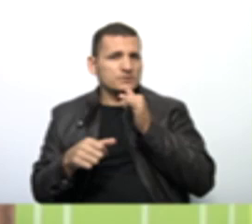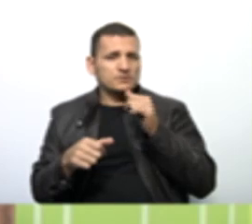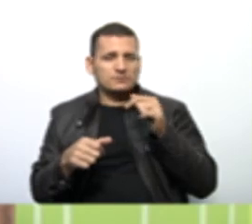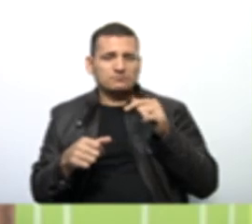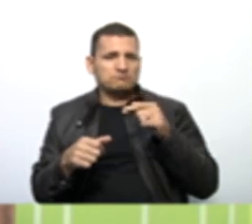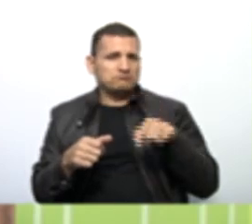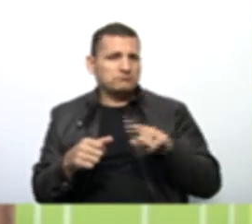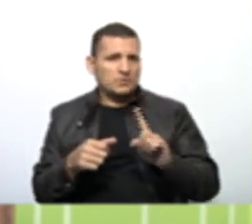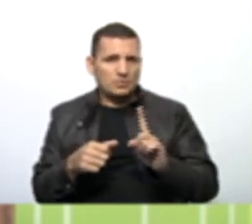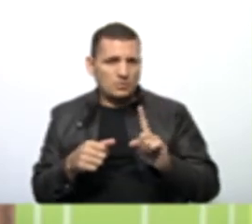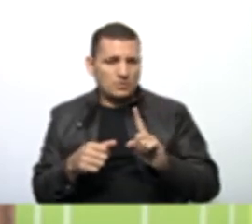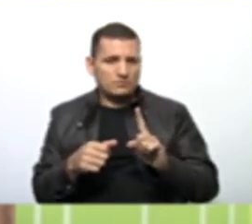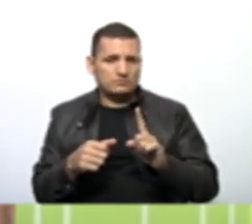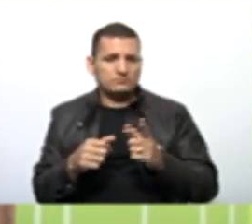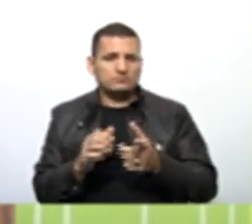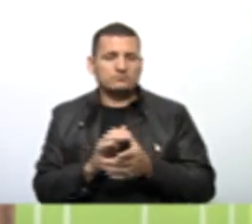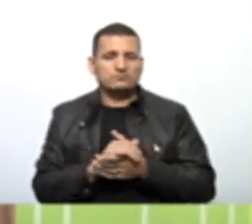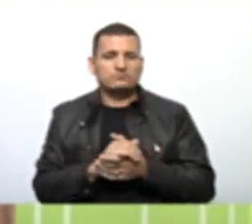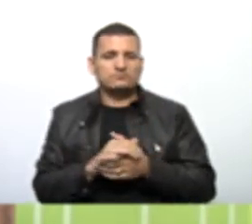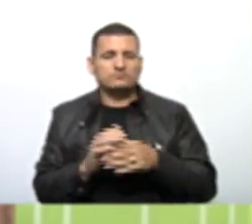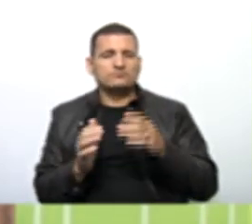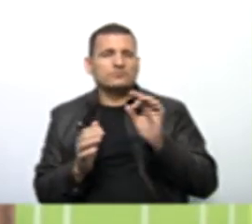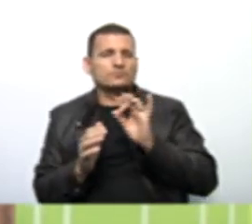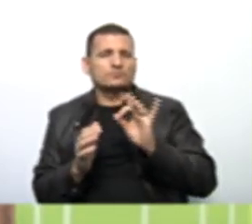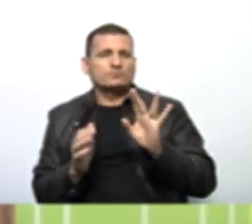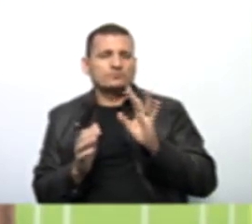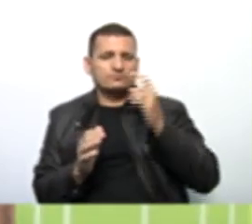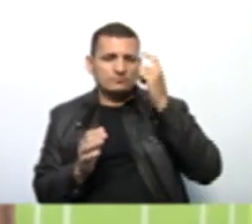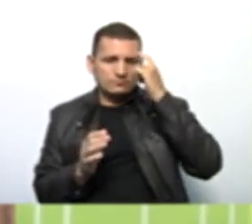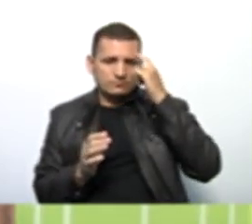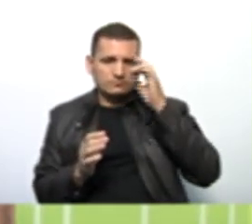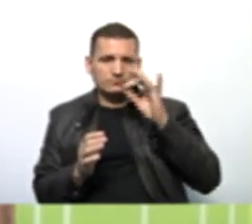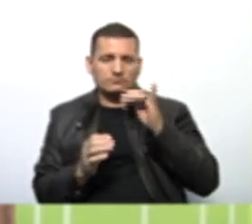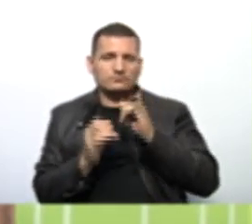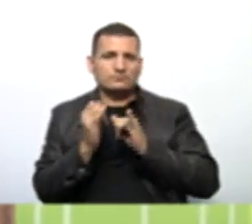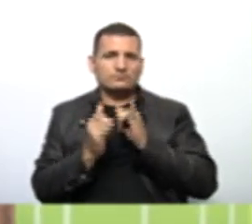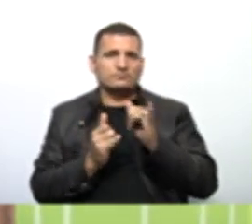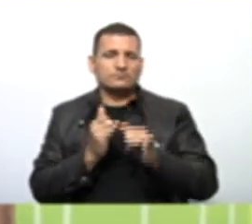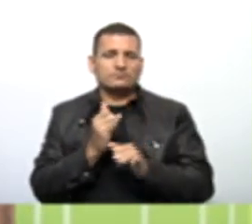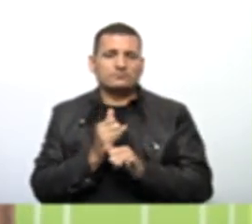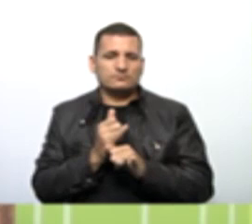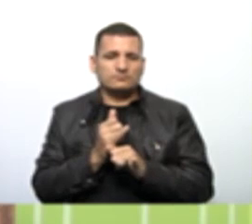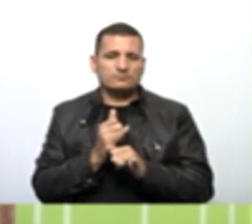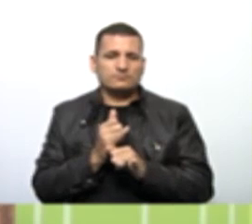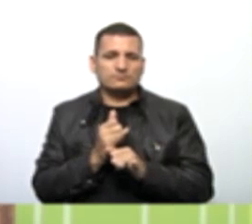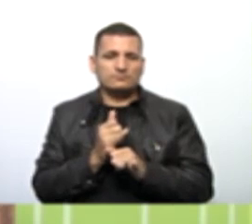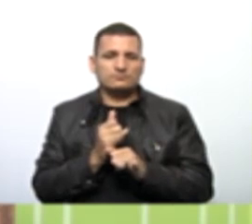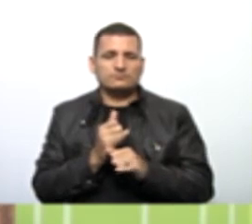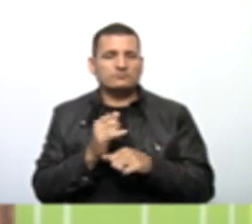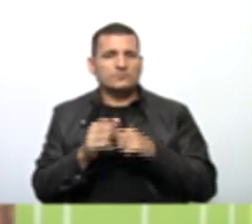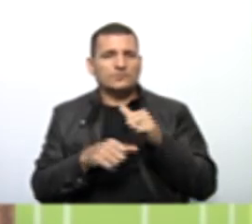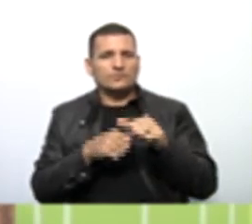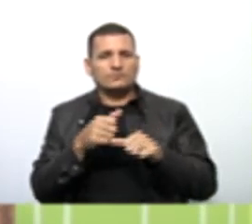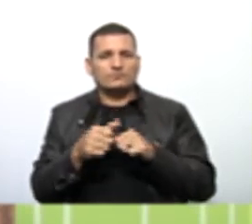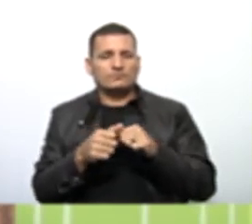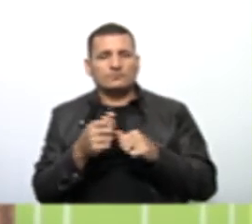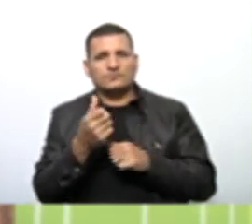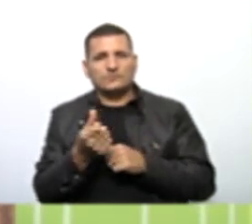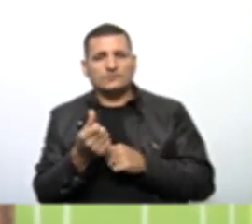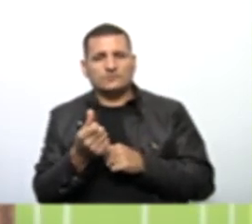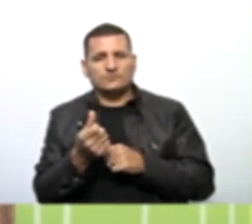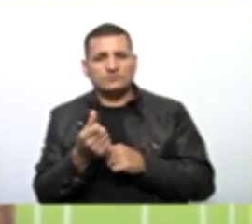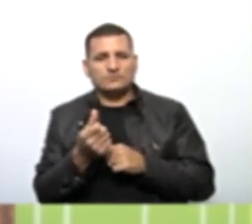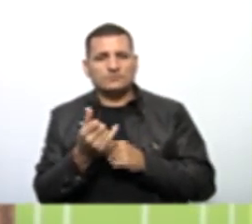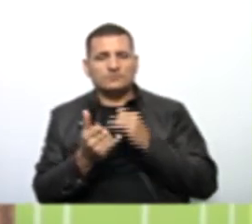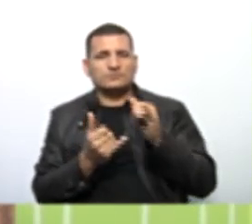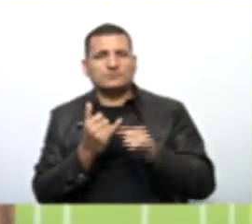pensamento nele se eu só tô pensando só em questão de internet pra você trocar uma categoria s5 internet em